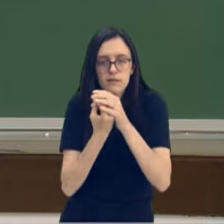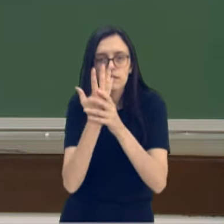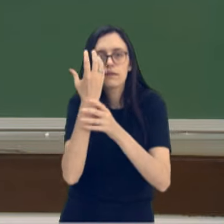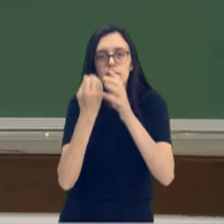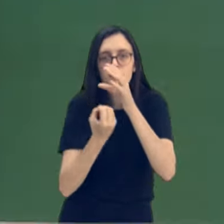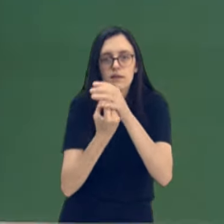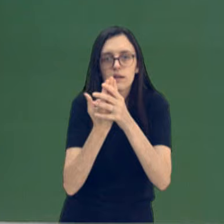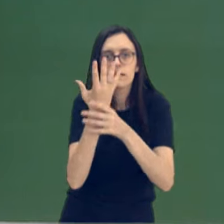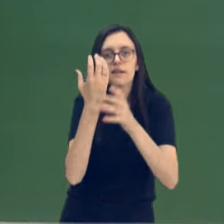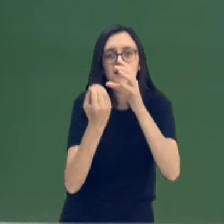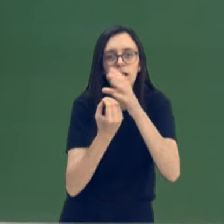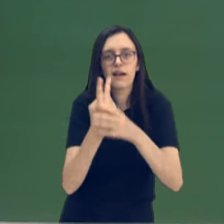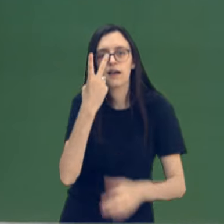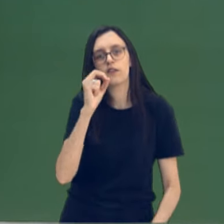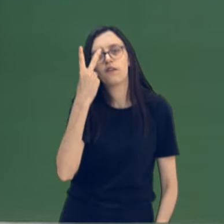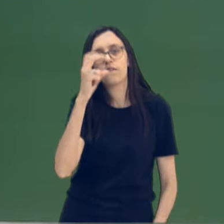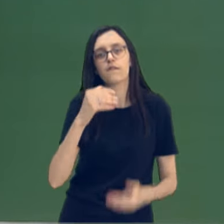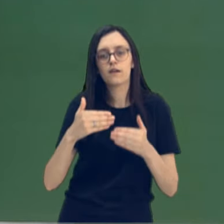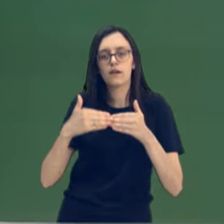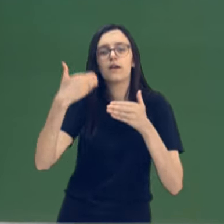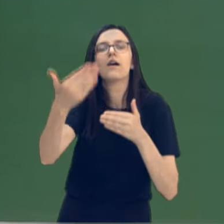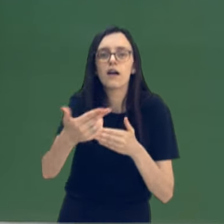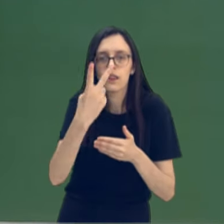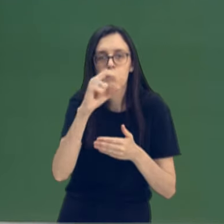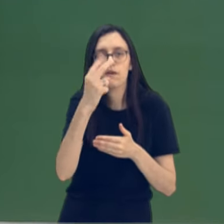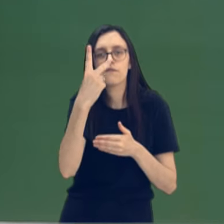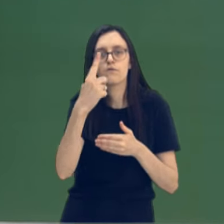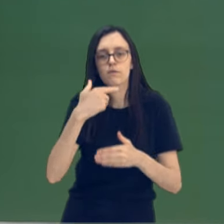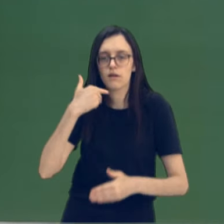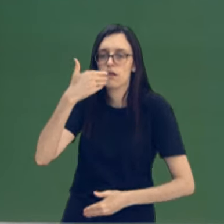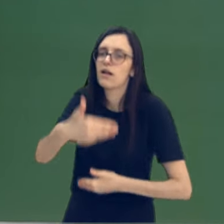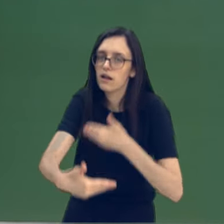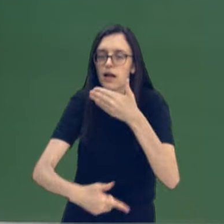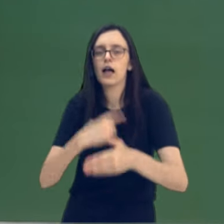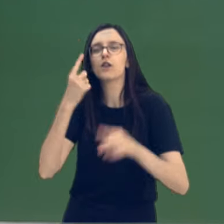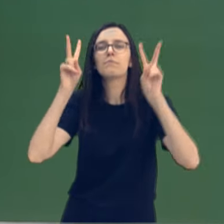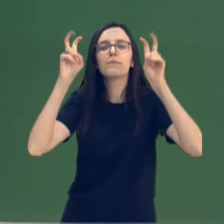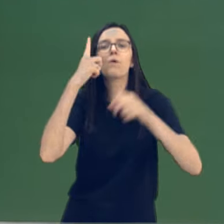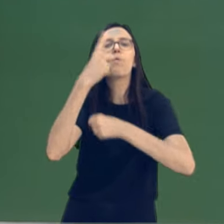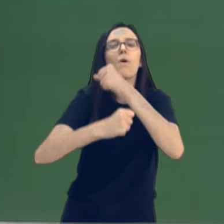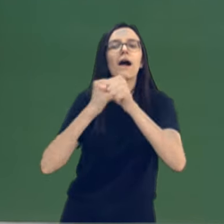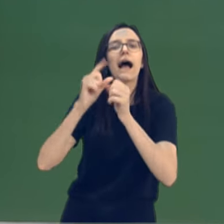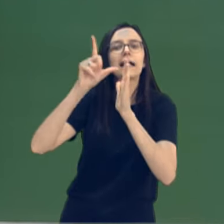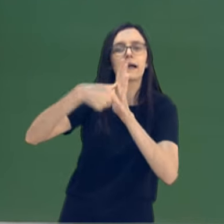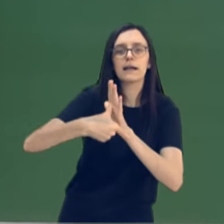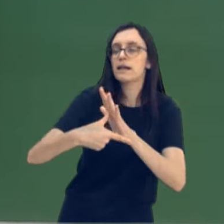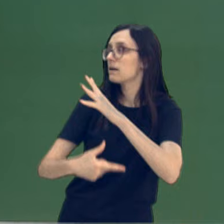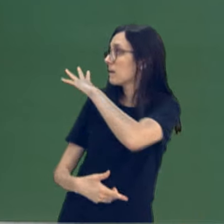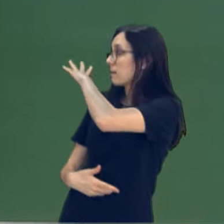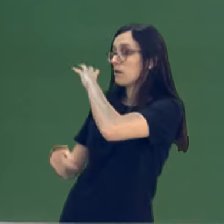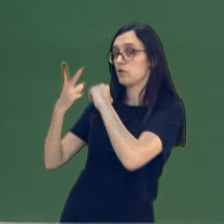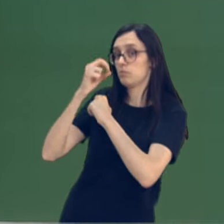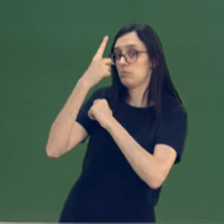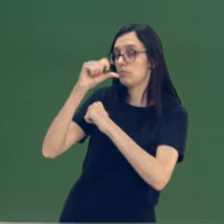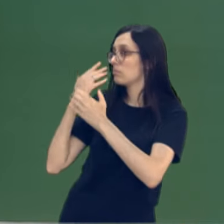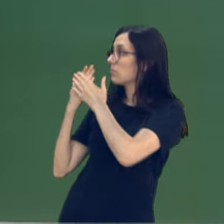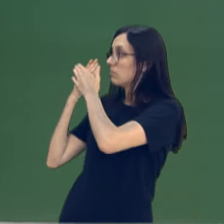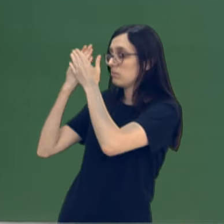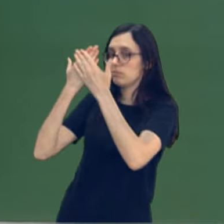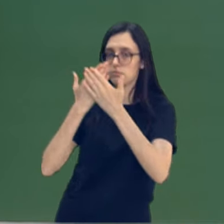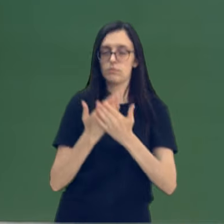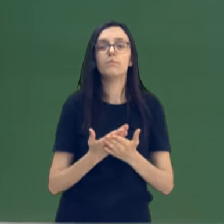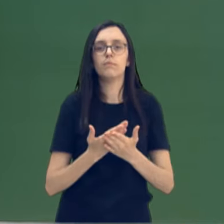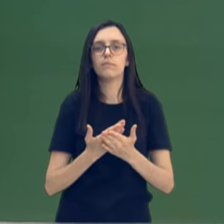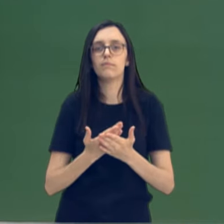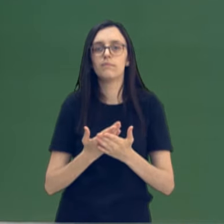essas gripes 2020 formarão as vacinas do ano que vem. A gente está sempre um ano atrasado. Como diria a Rainha Vermelha,